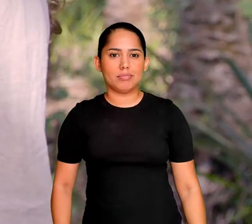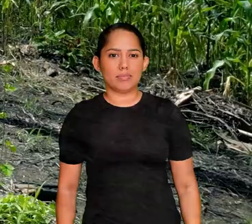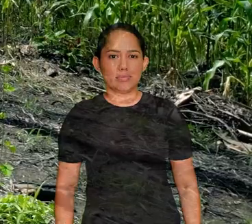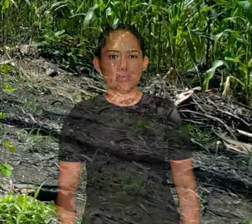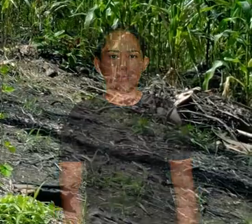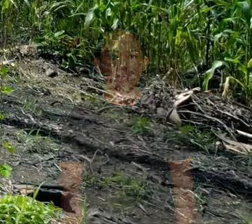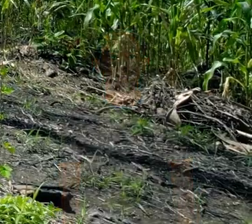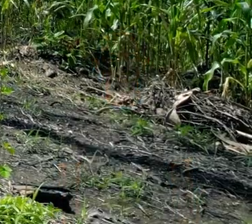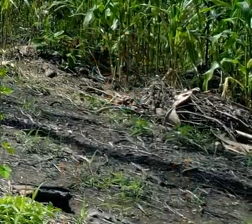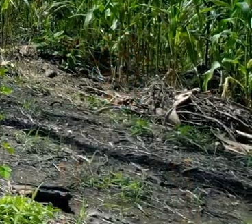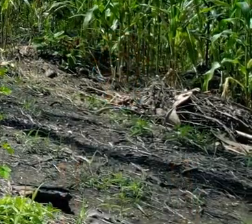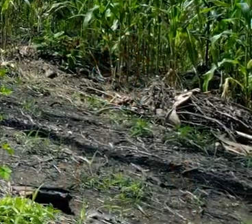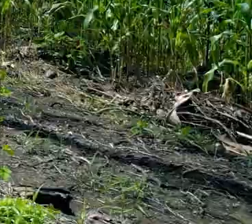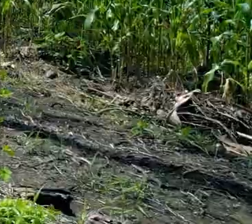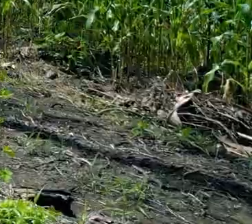medicinais.